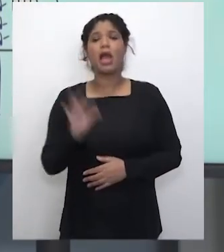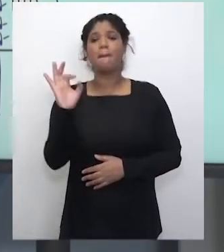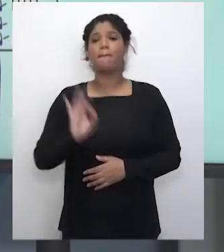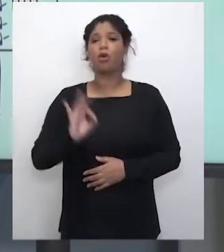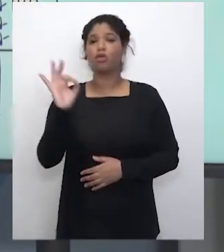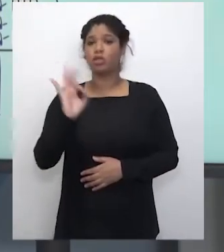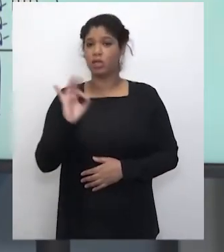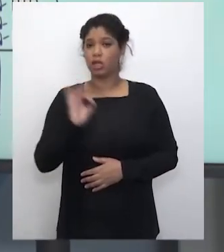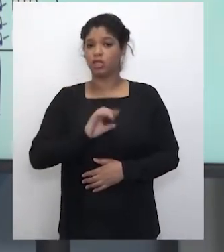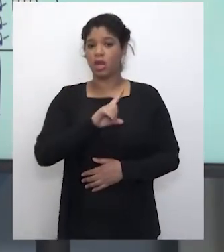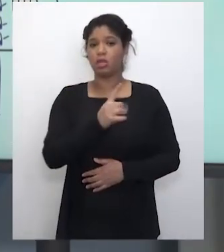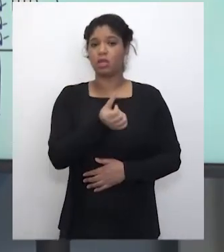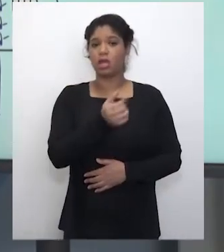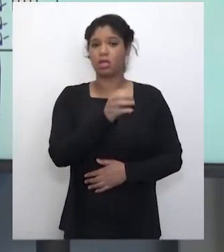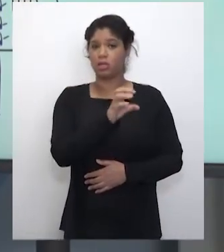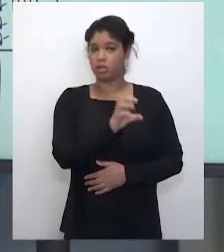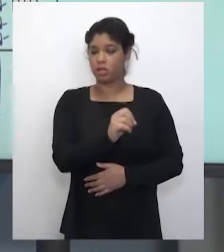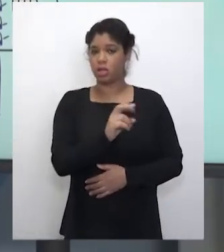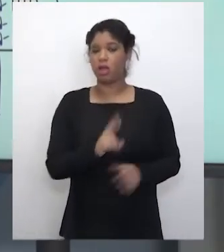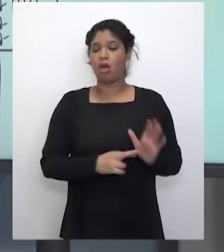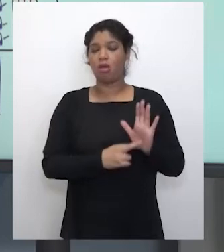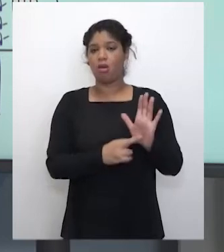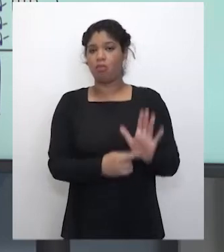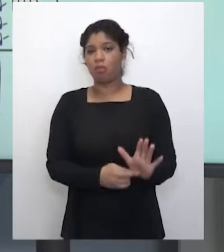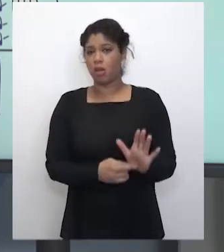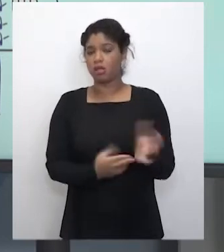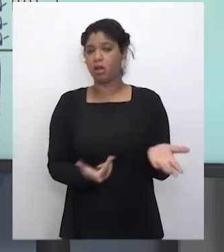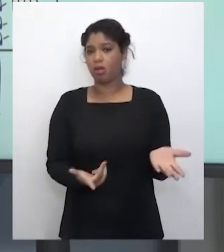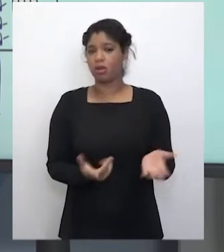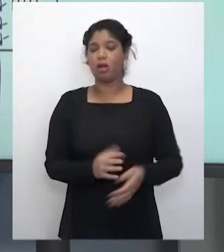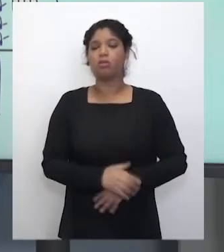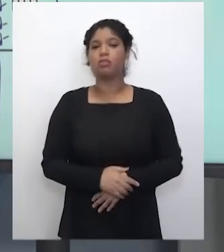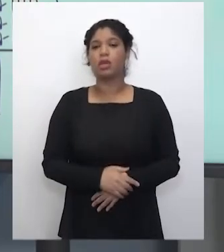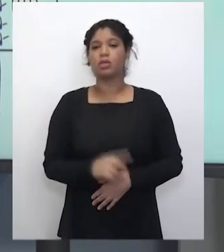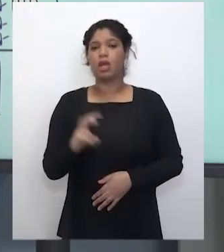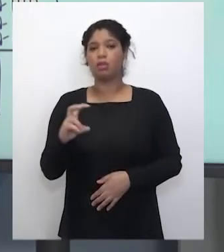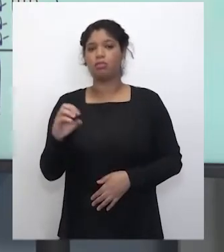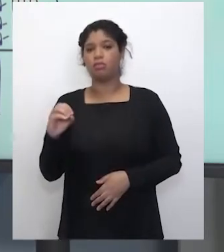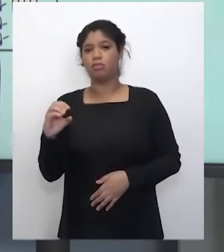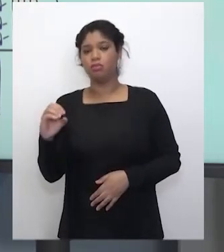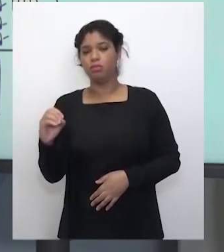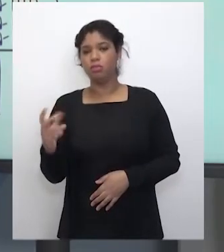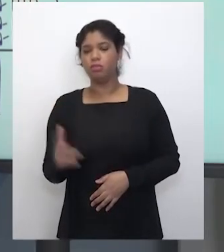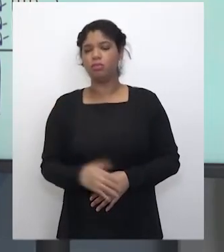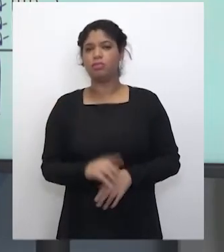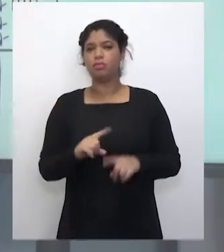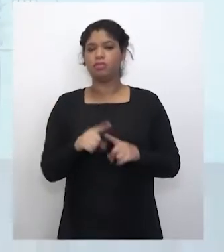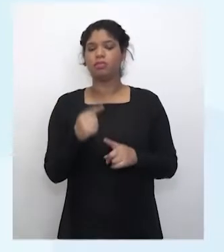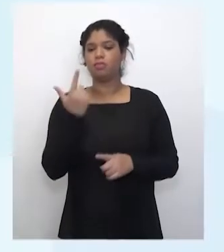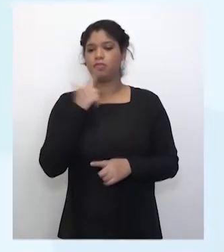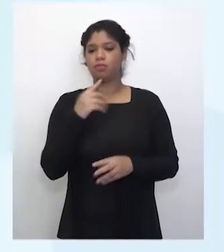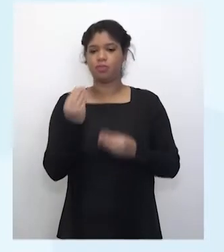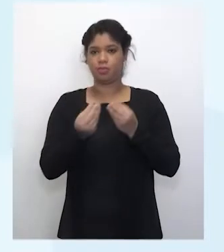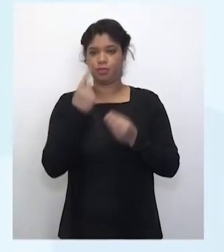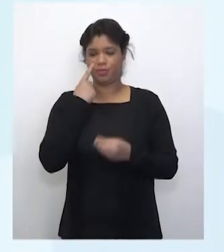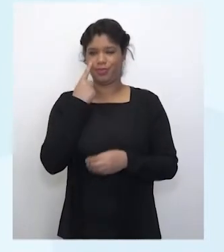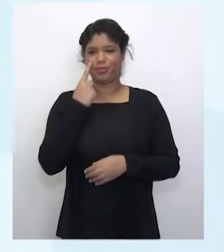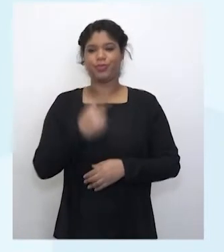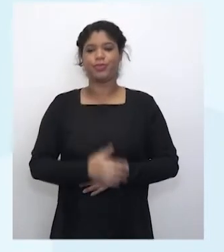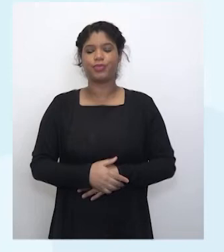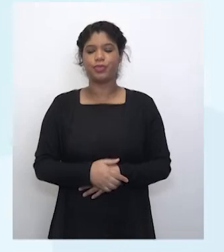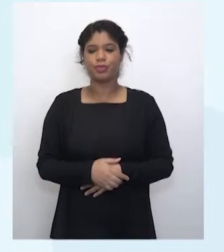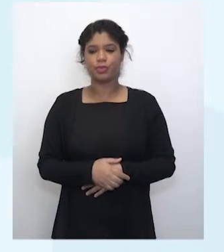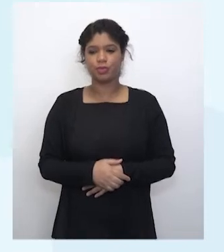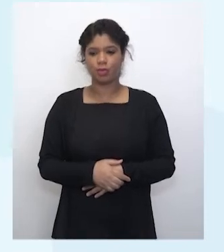esse 160 representa em relação ao 500. Como que eu faço isso? Vamos lá.